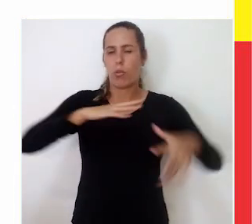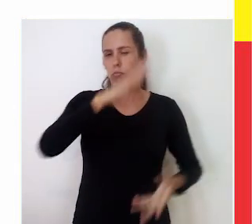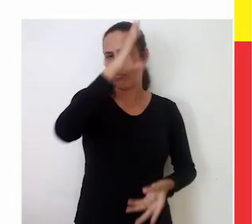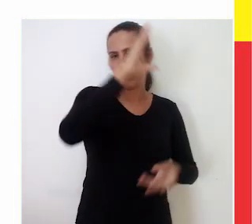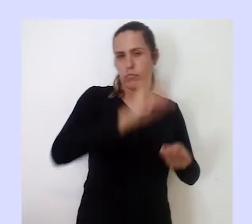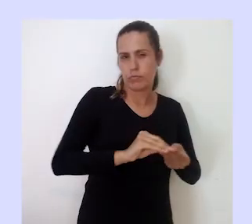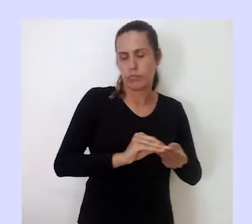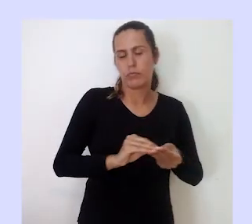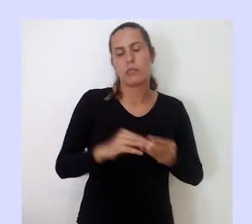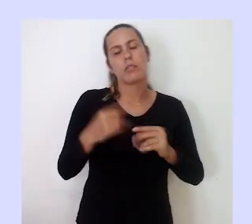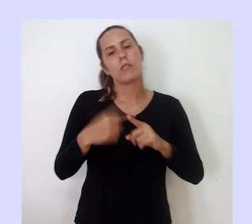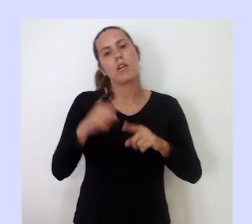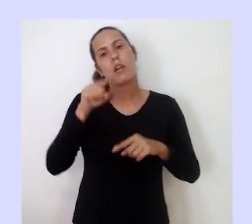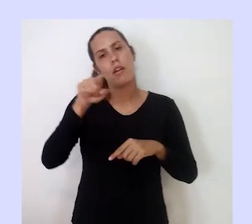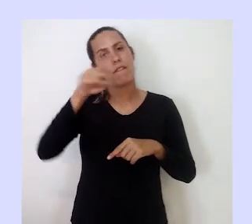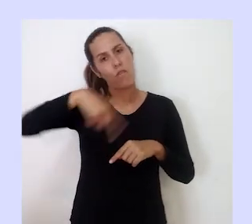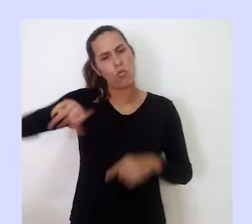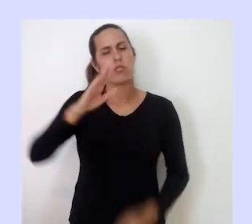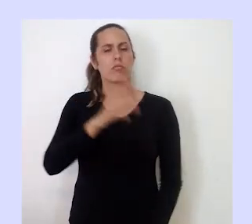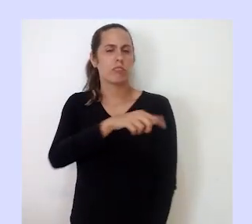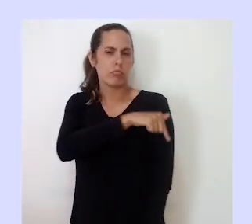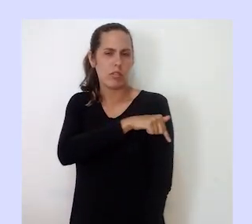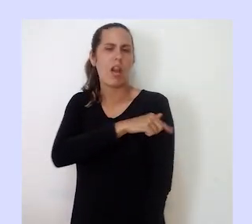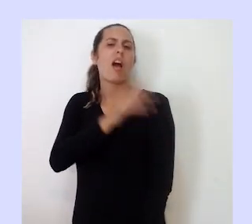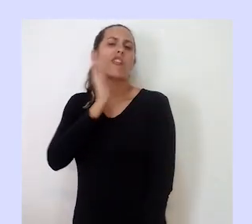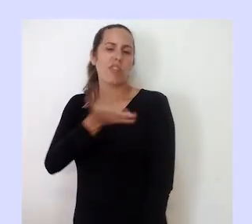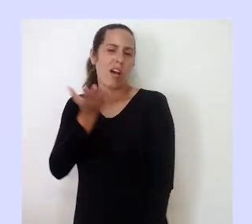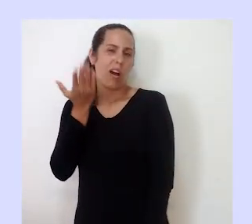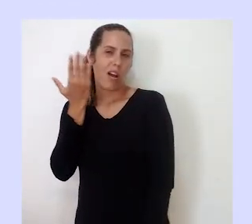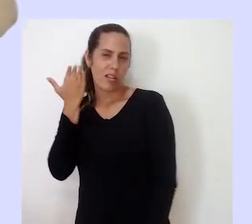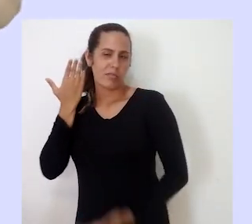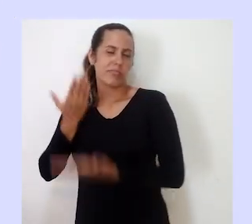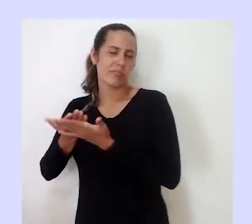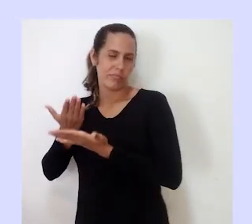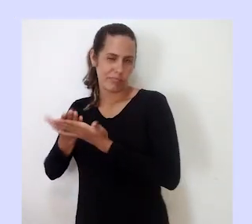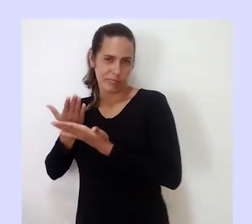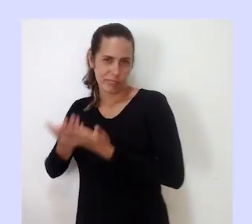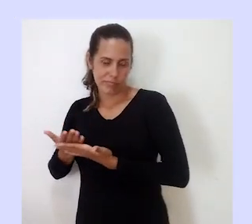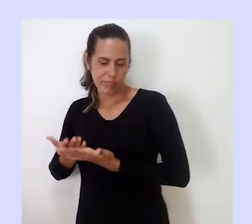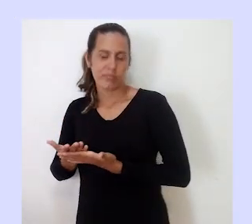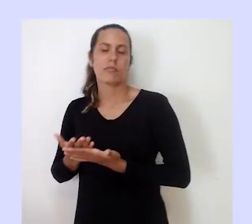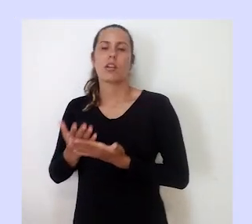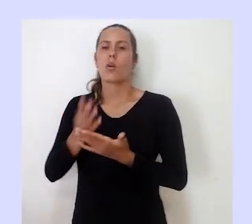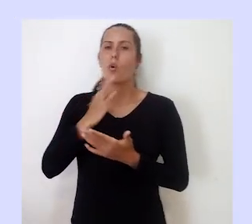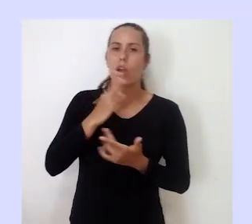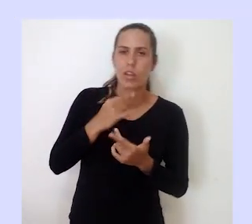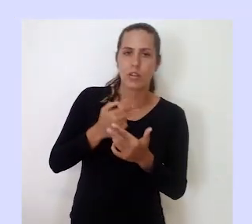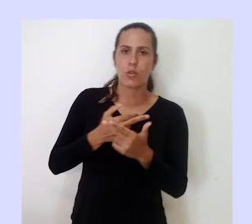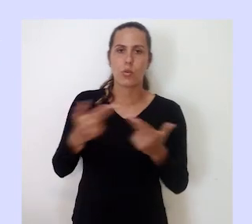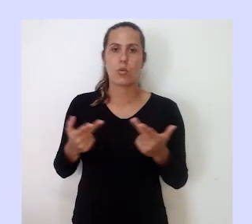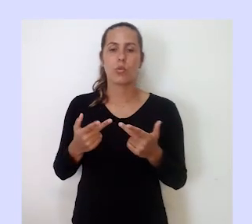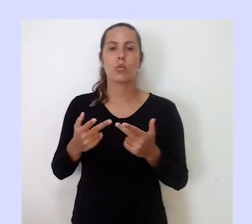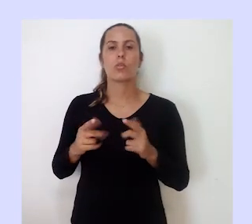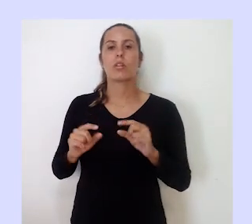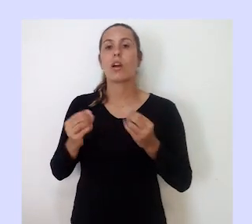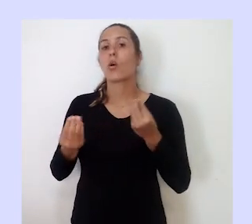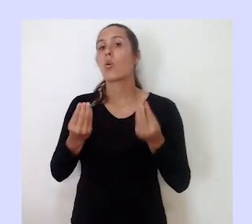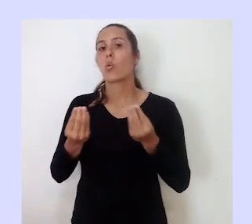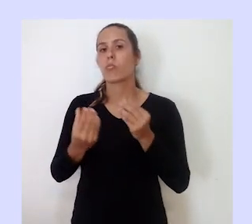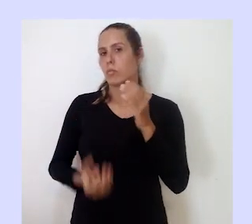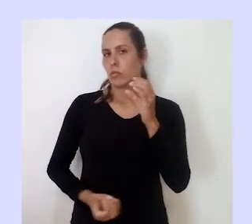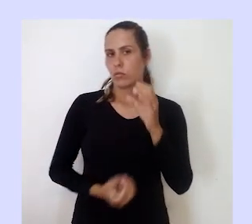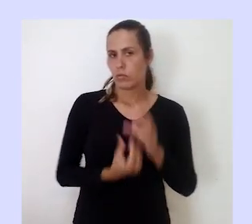revisão, que vocês, 7º ano, já devem saber Quem